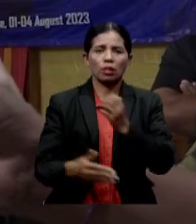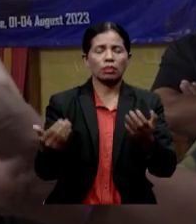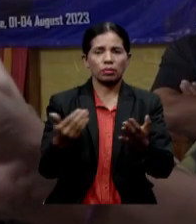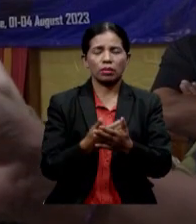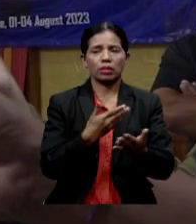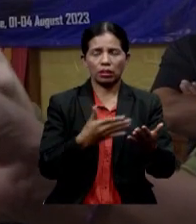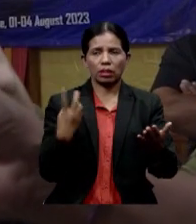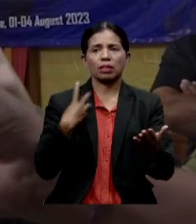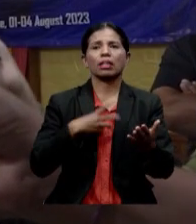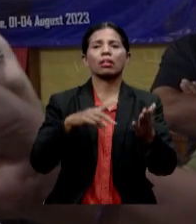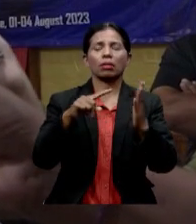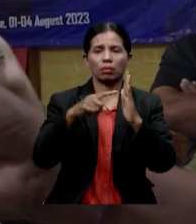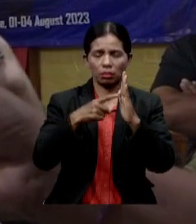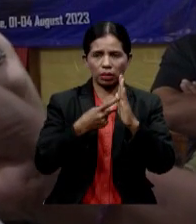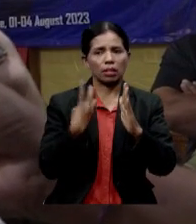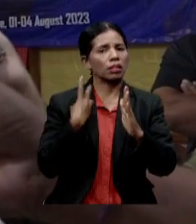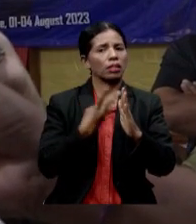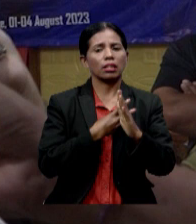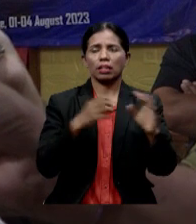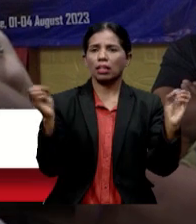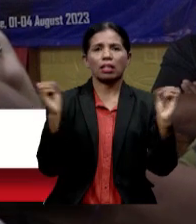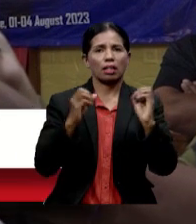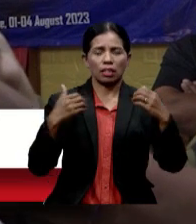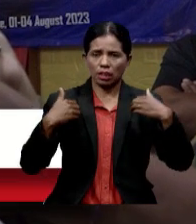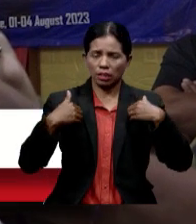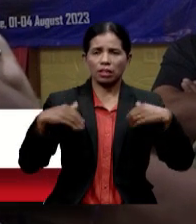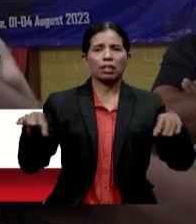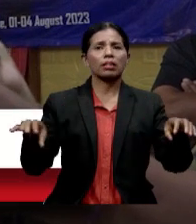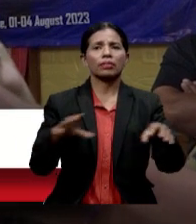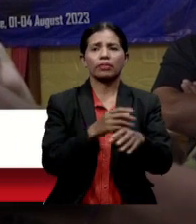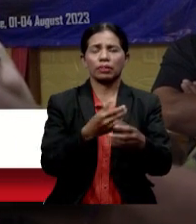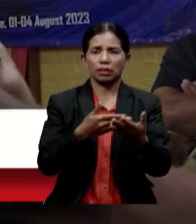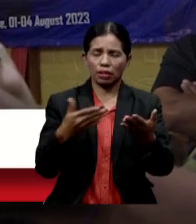em Rau, e lá ia recurso neve suficiente para atu.